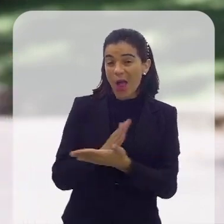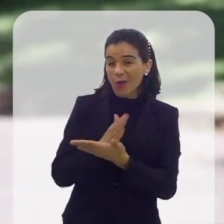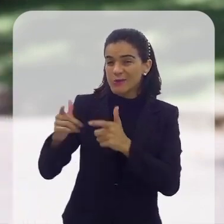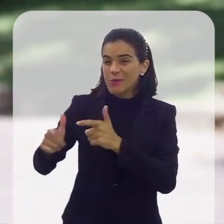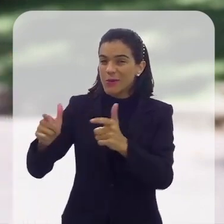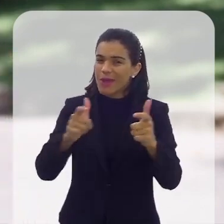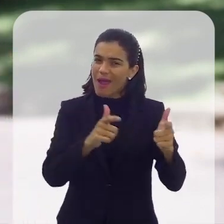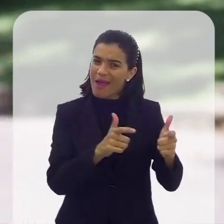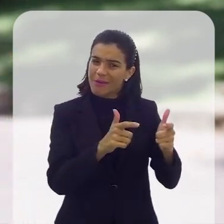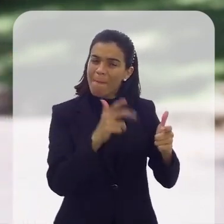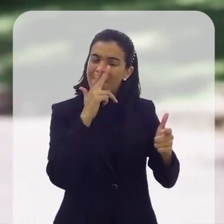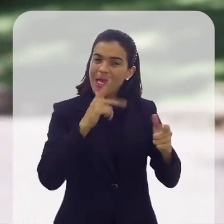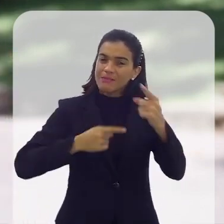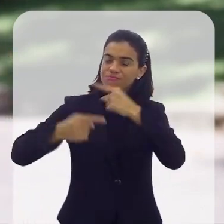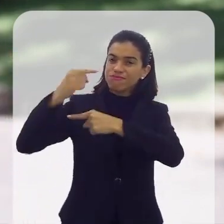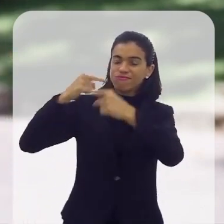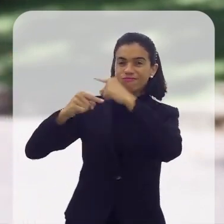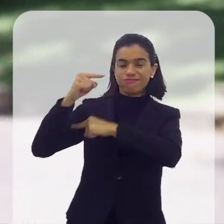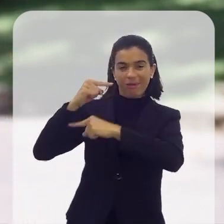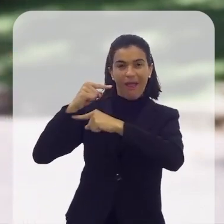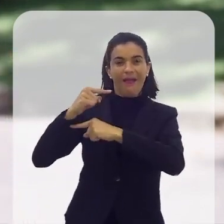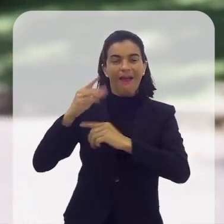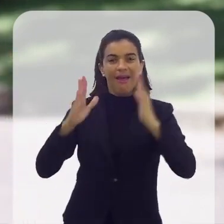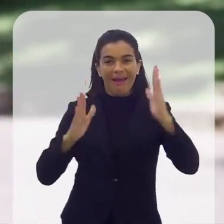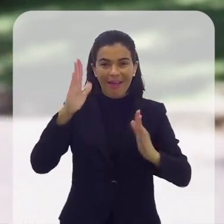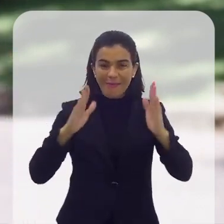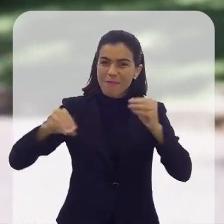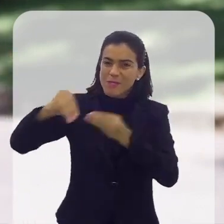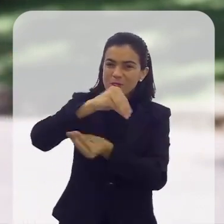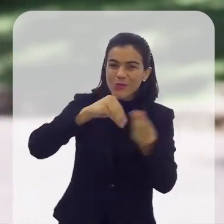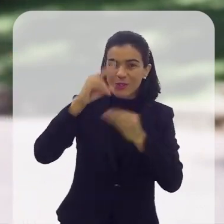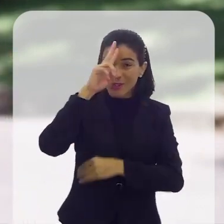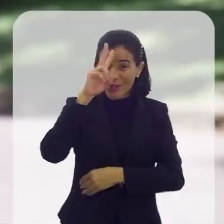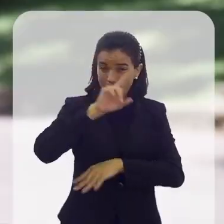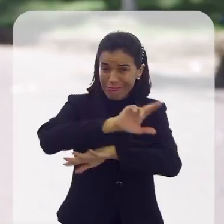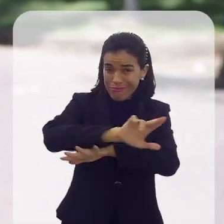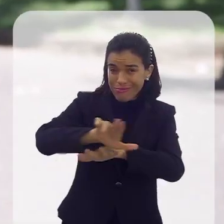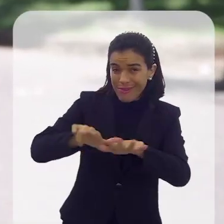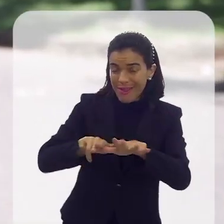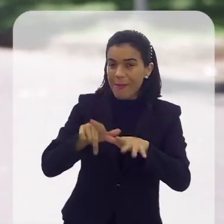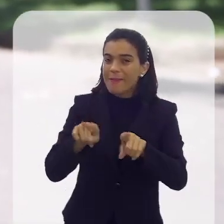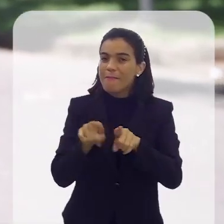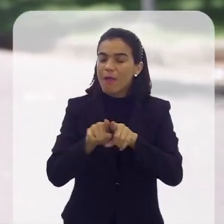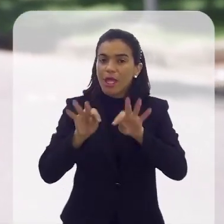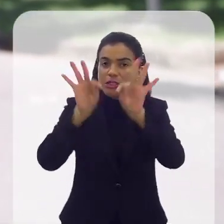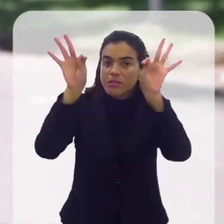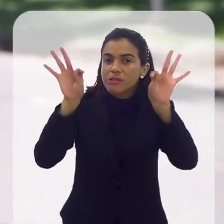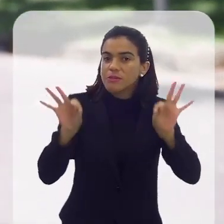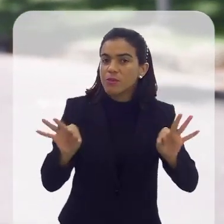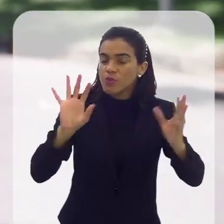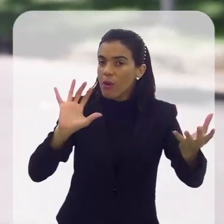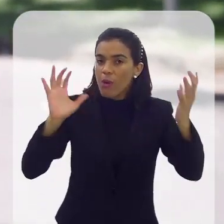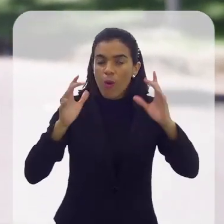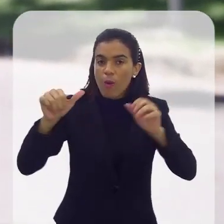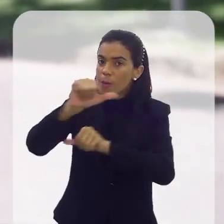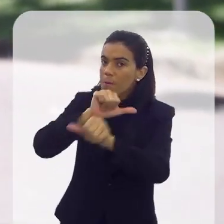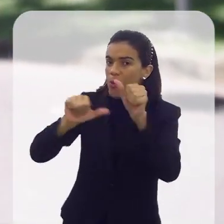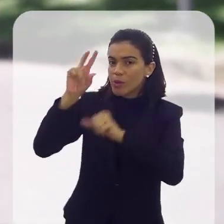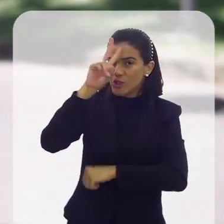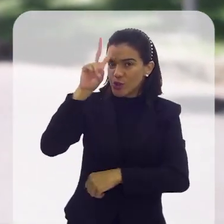Alguns lugares são quase como túneis do tempo, atravessam épocas e misturam histórias de diferentes períodos. São testemunhas silenciosas de acontecimentos que mudam